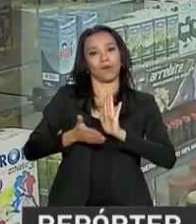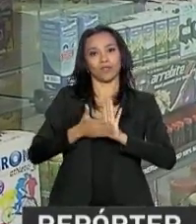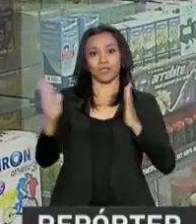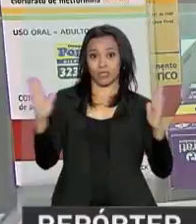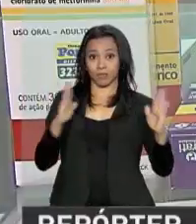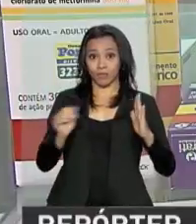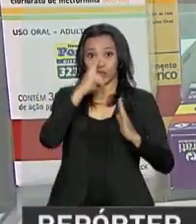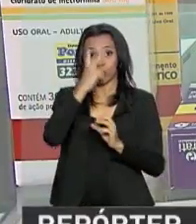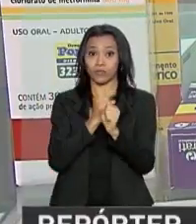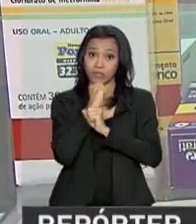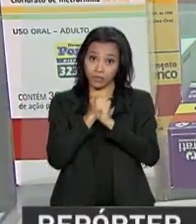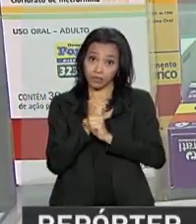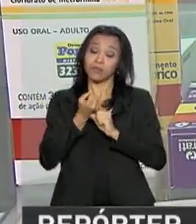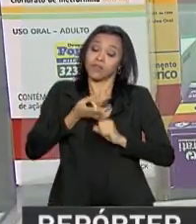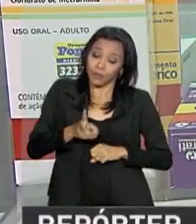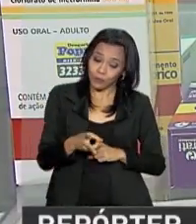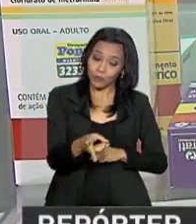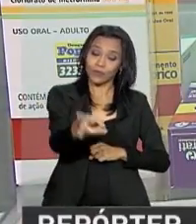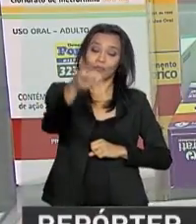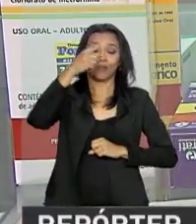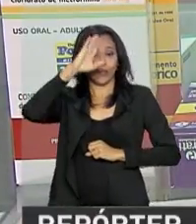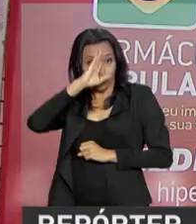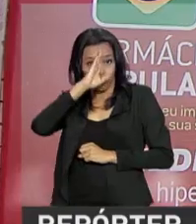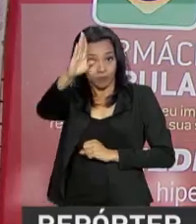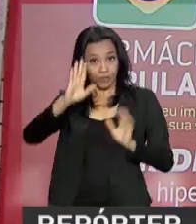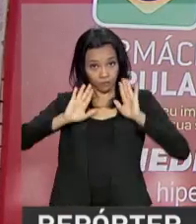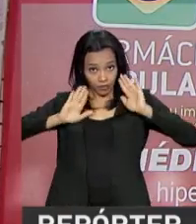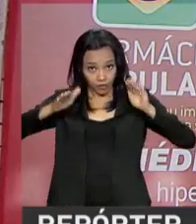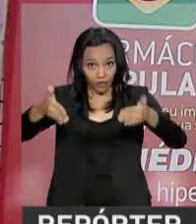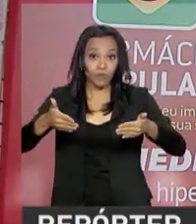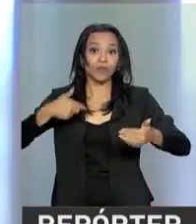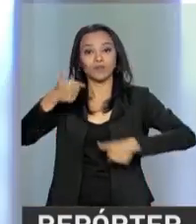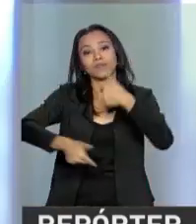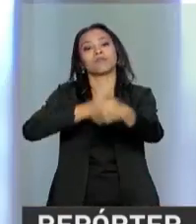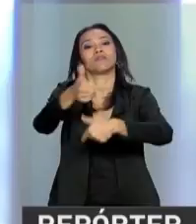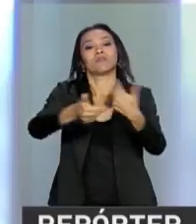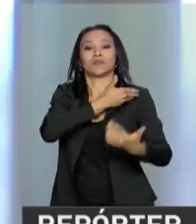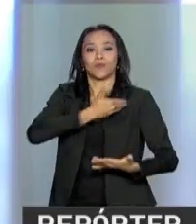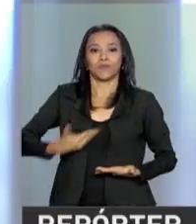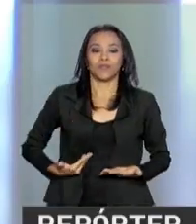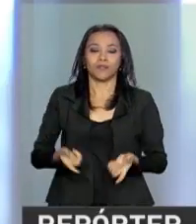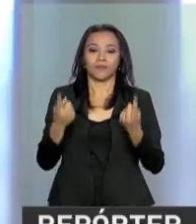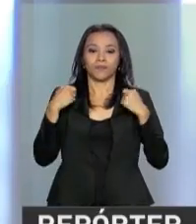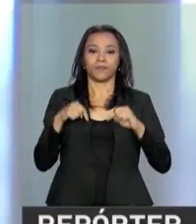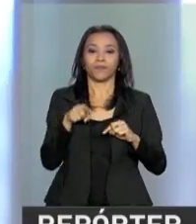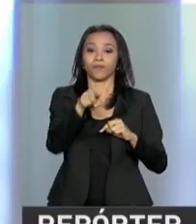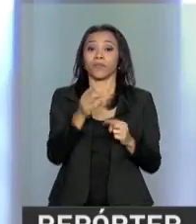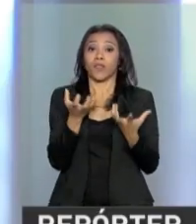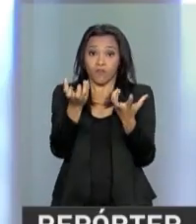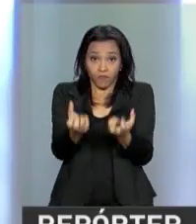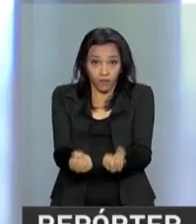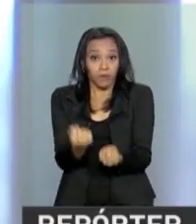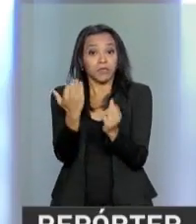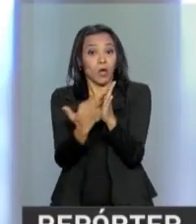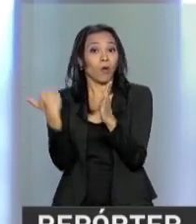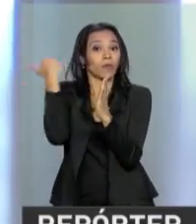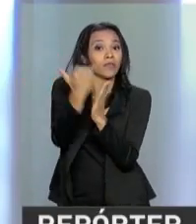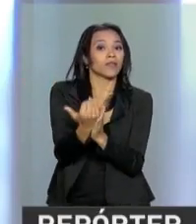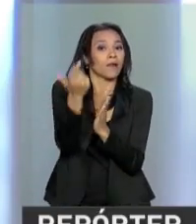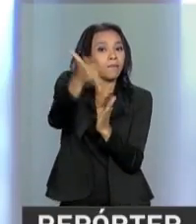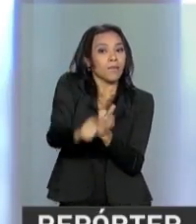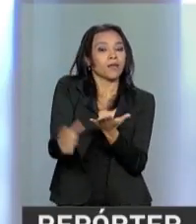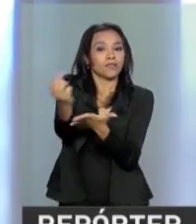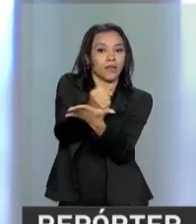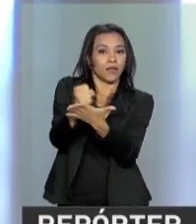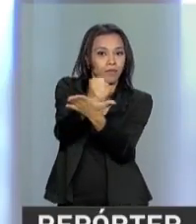nos últimos 2 anos e que continuam sendo prioridade para o governo. procuraremos aumentar o rol de medicamentos que